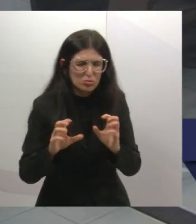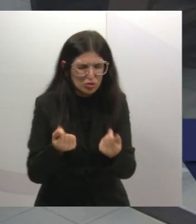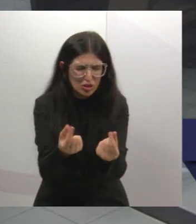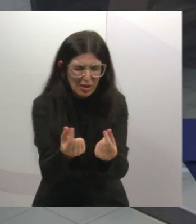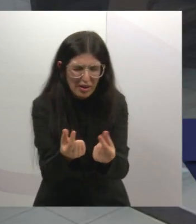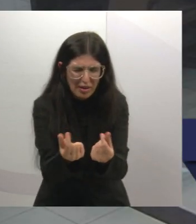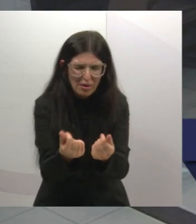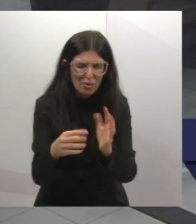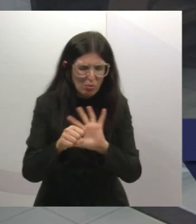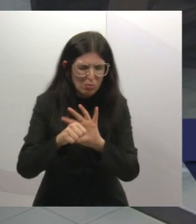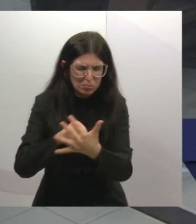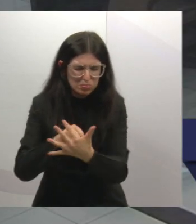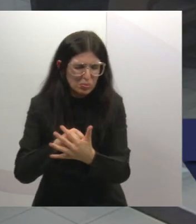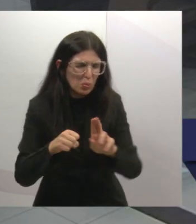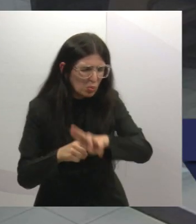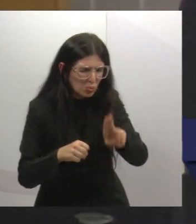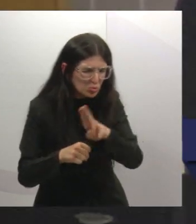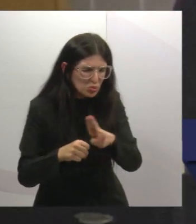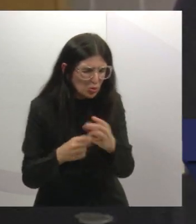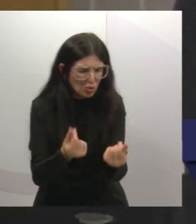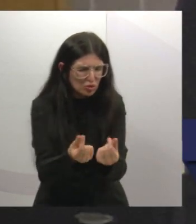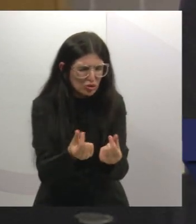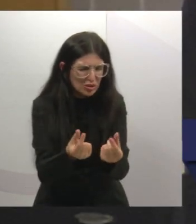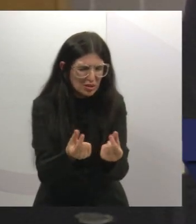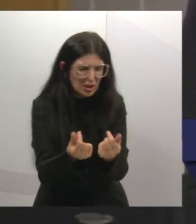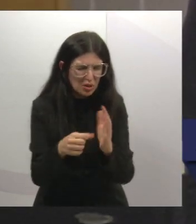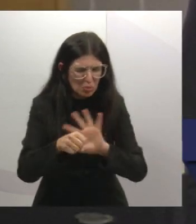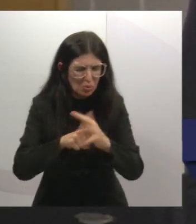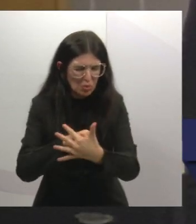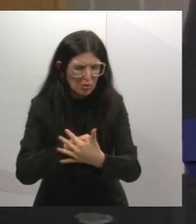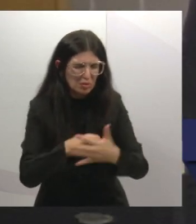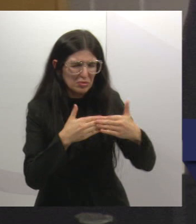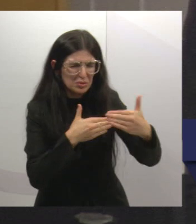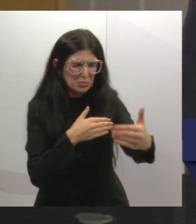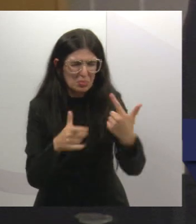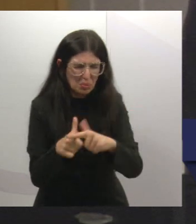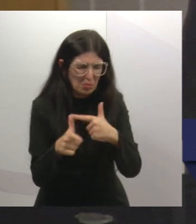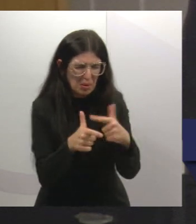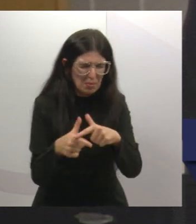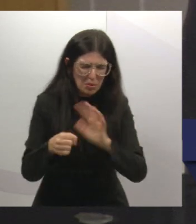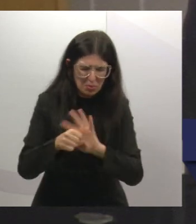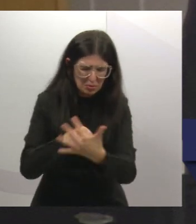Certo. Como vocês viram, deixa eu só aumentar aqui.